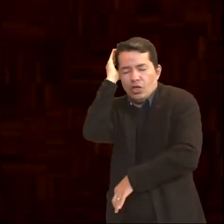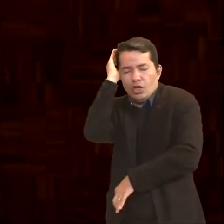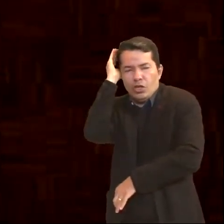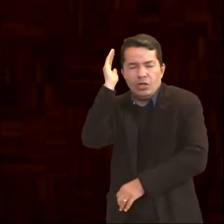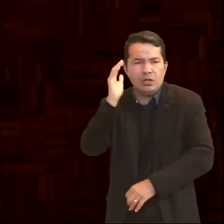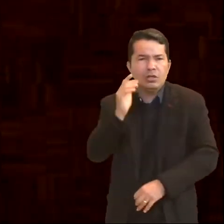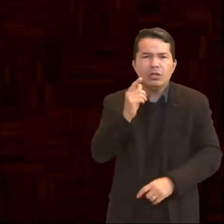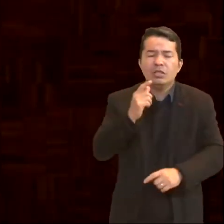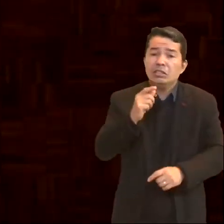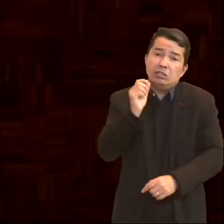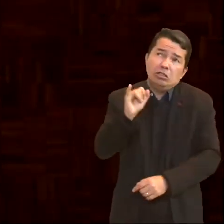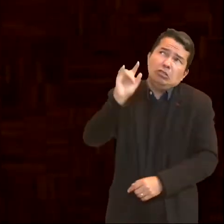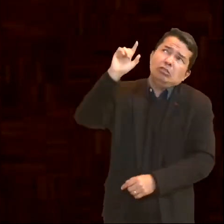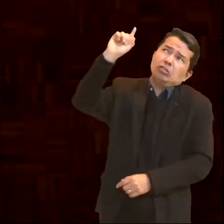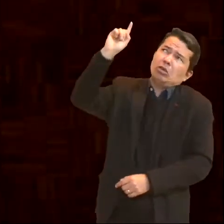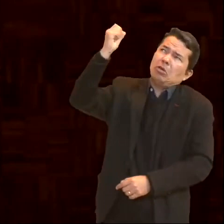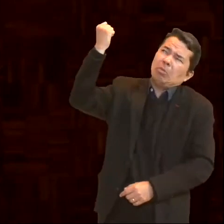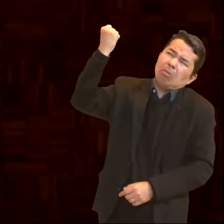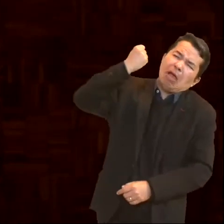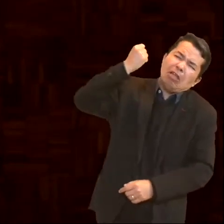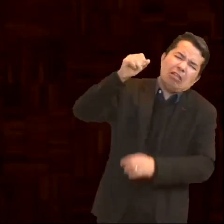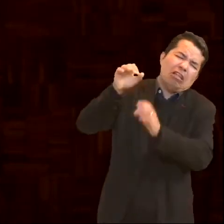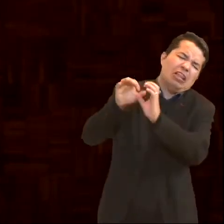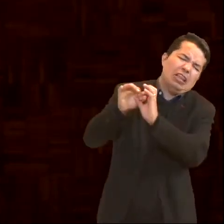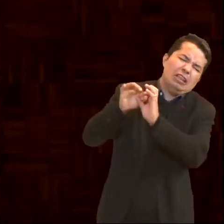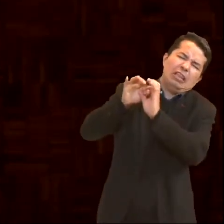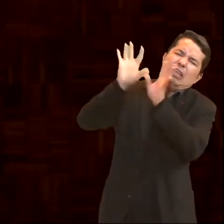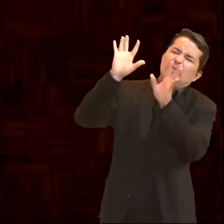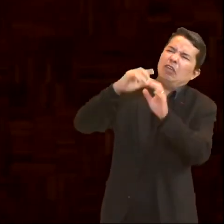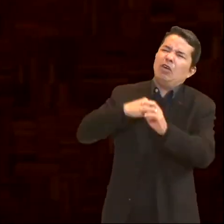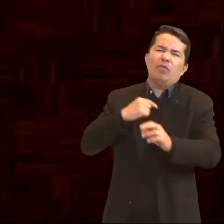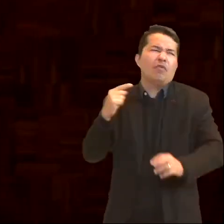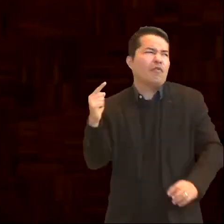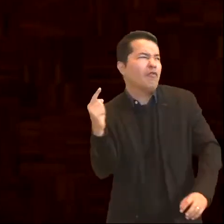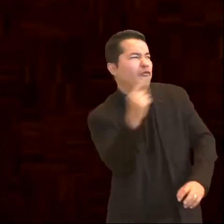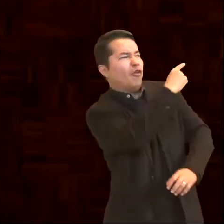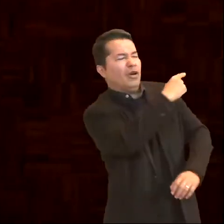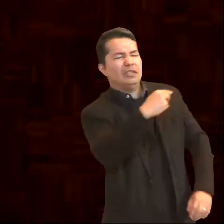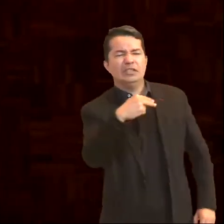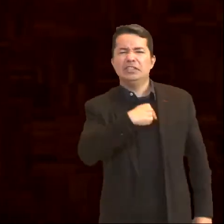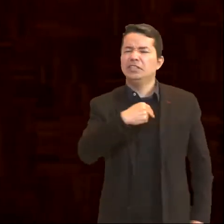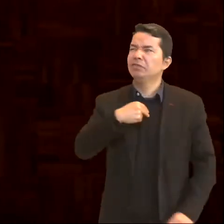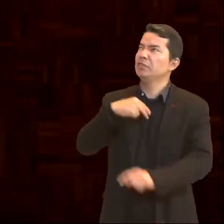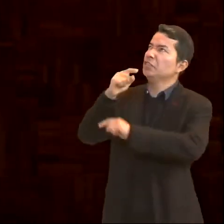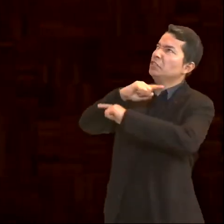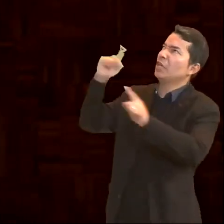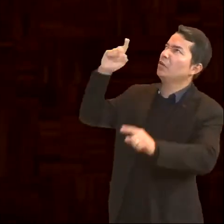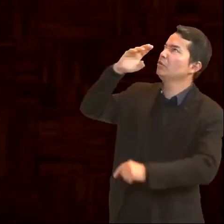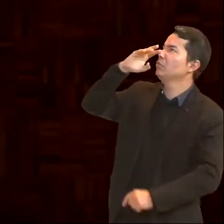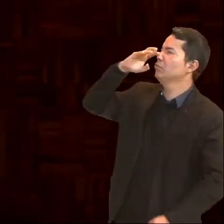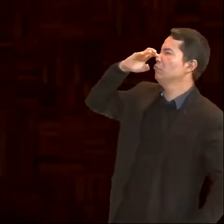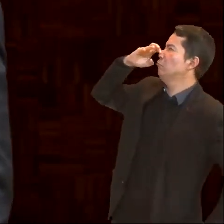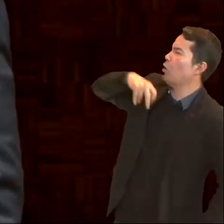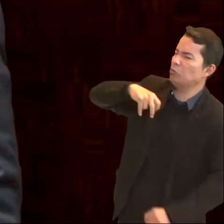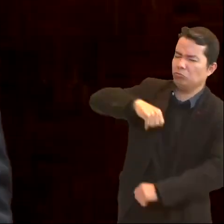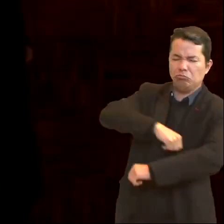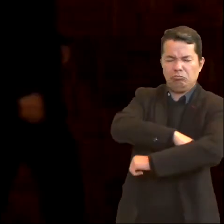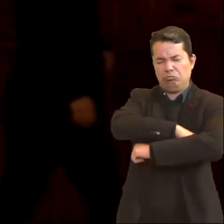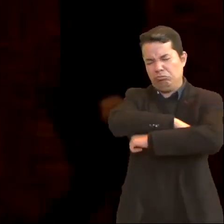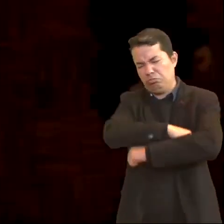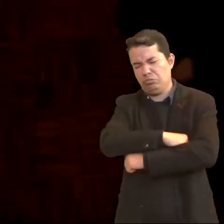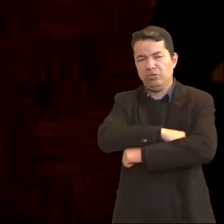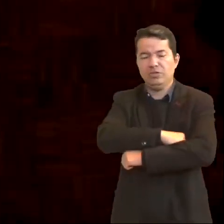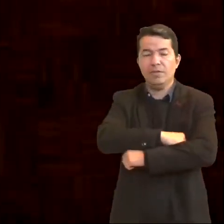ele disse: se o Senhor quiser me matar, que me mate, mas eu para a Síria não vou, chega. E aí então